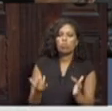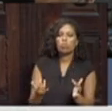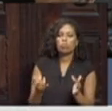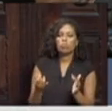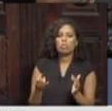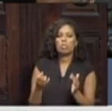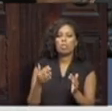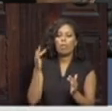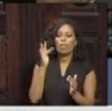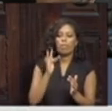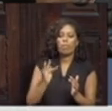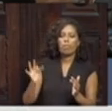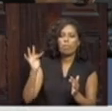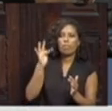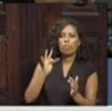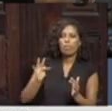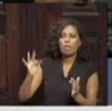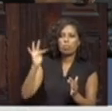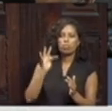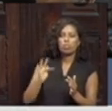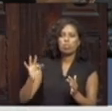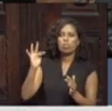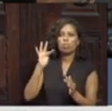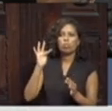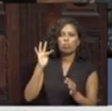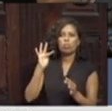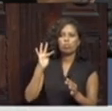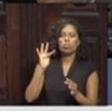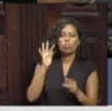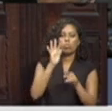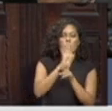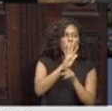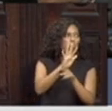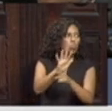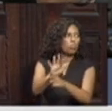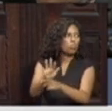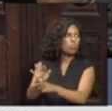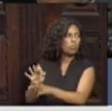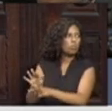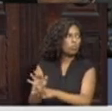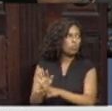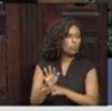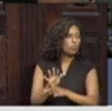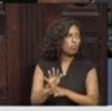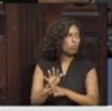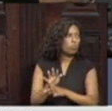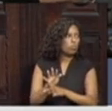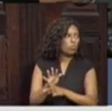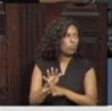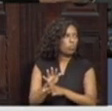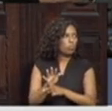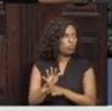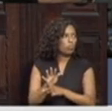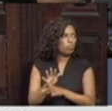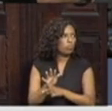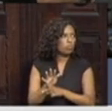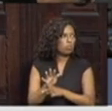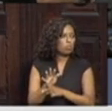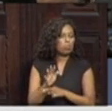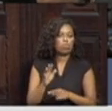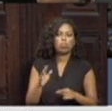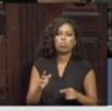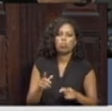regularização fundiária realizarem coletivamente os procedimentos necessários para a efetivação da demarcação urbanística no Estado